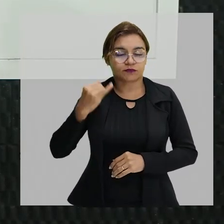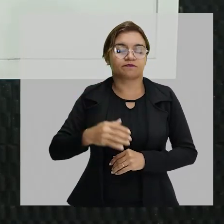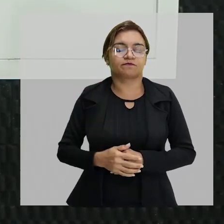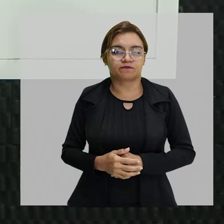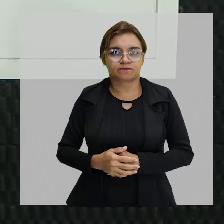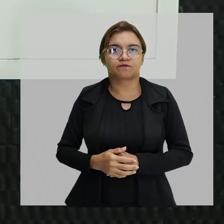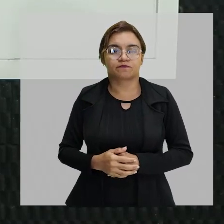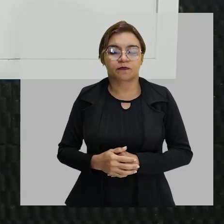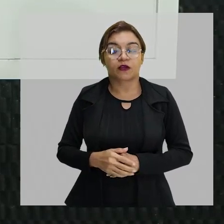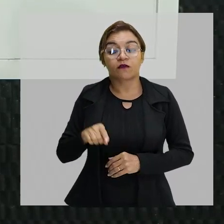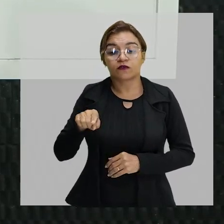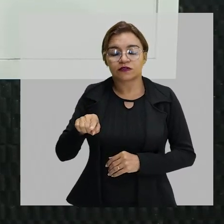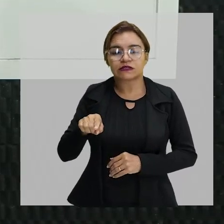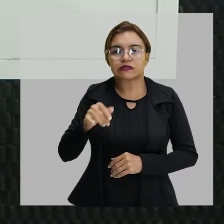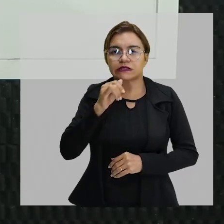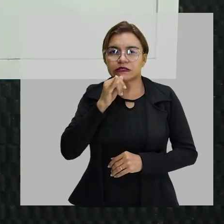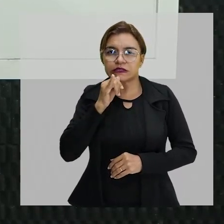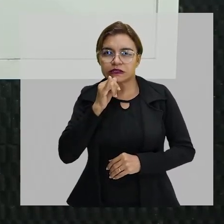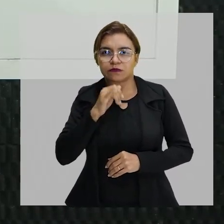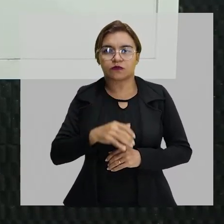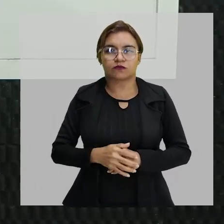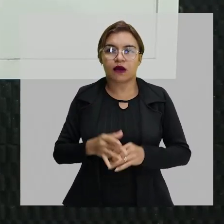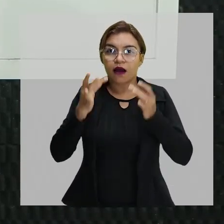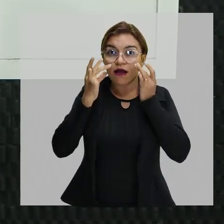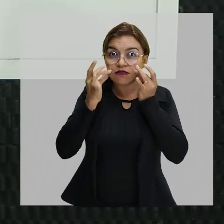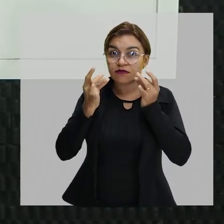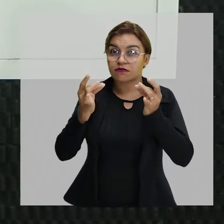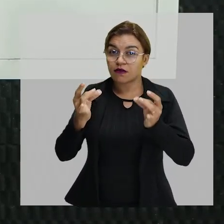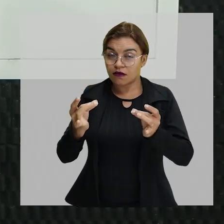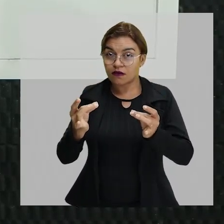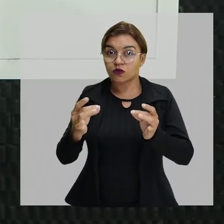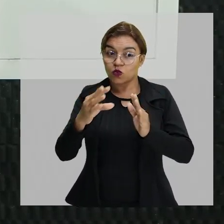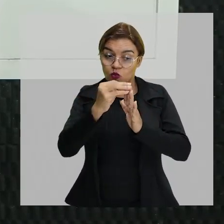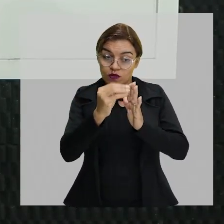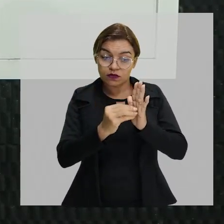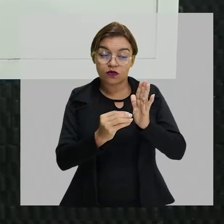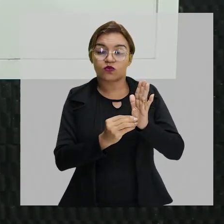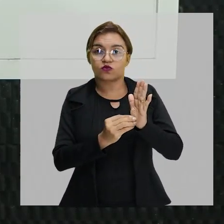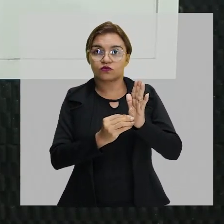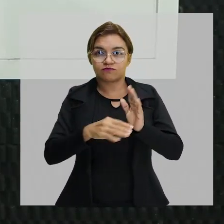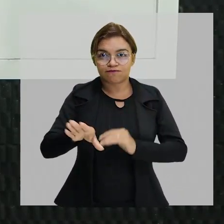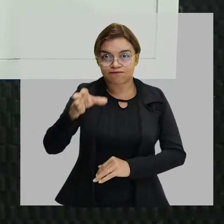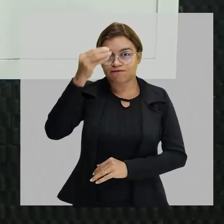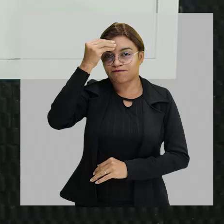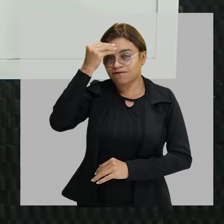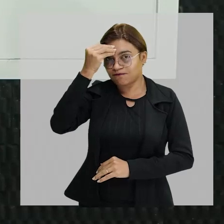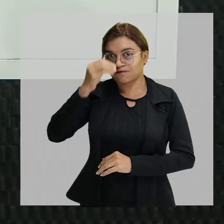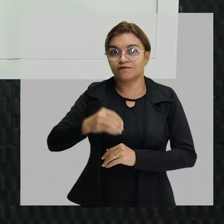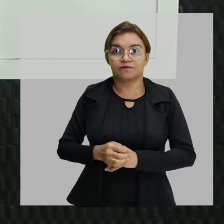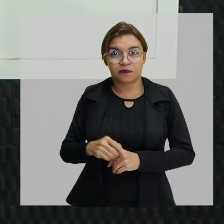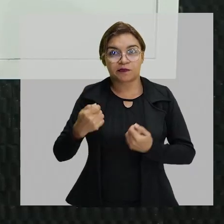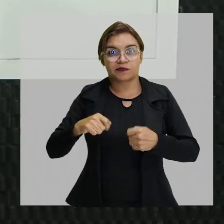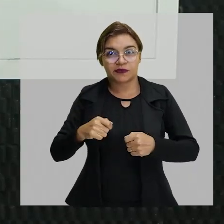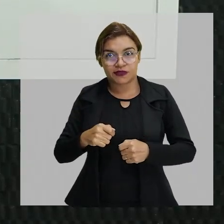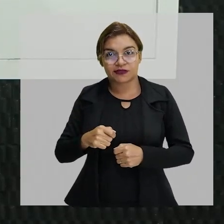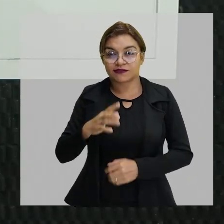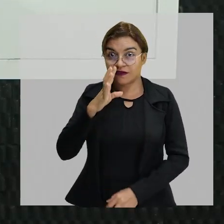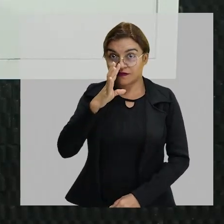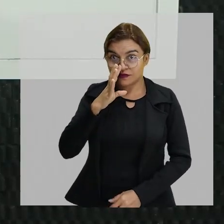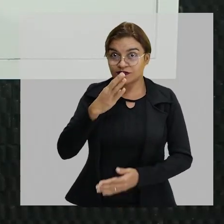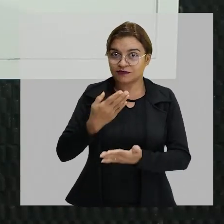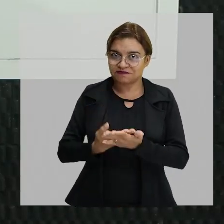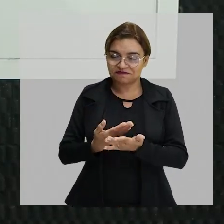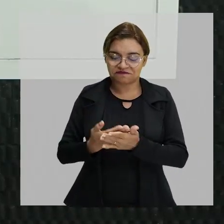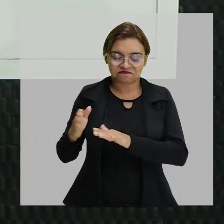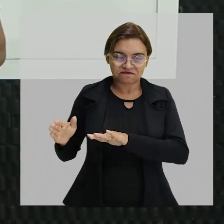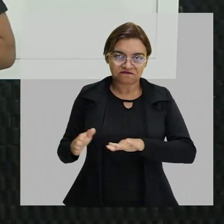tá? Mas é importante que você fique, né, por dentro do conteúdo. Para isso é necessário que você assista a todas as aulas. Ok, galera? Então o que a